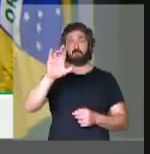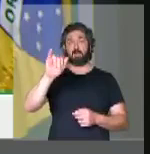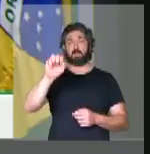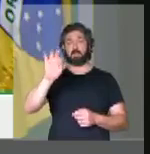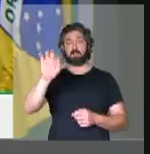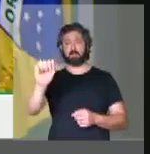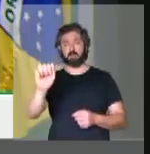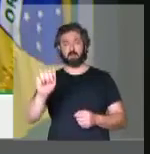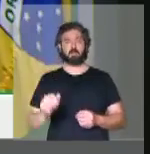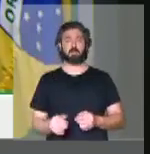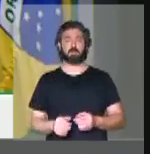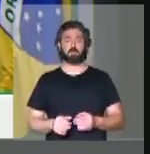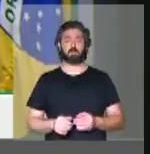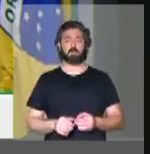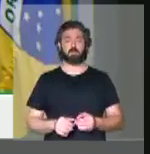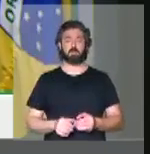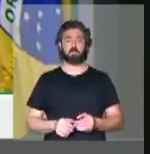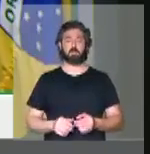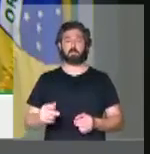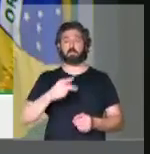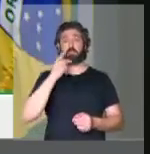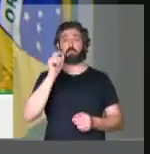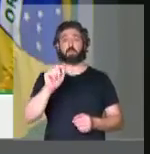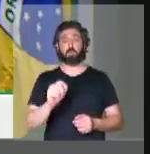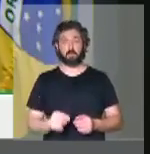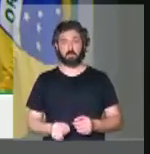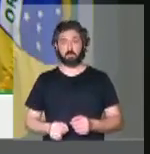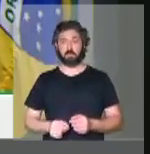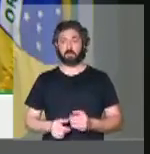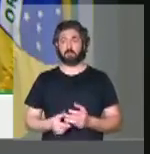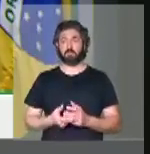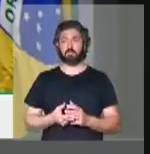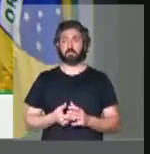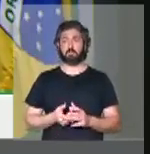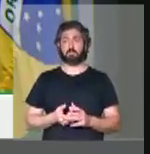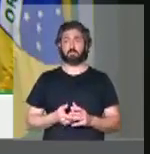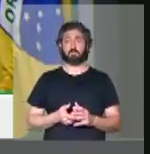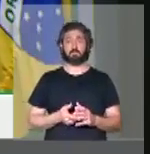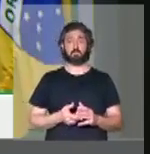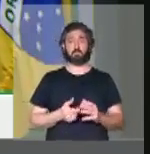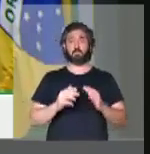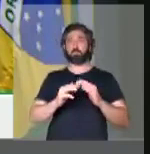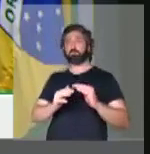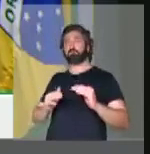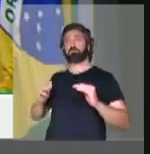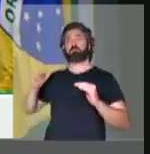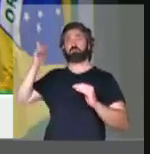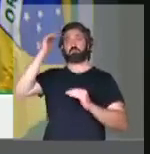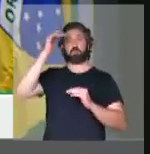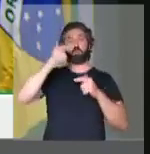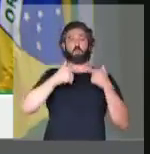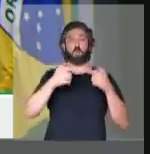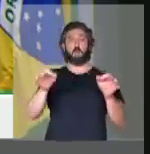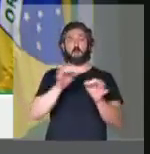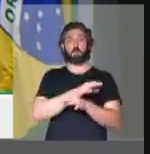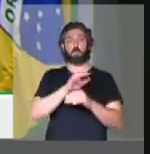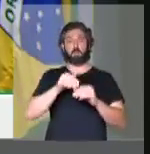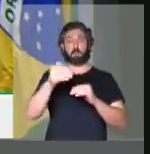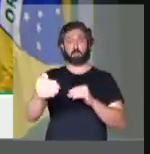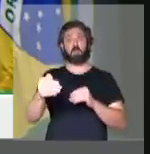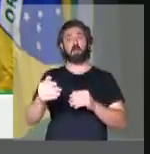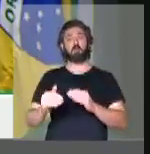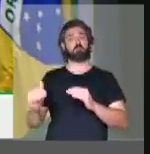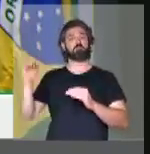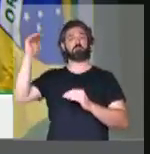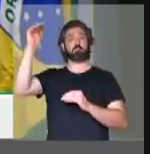diz a seguir: o auge veio do pós-guerra, culminando na